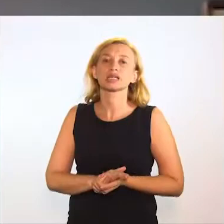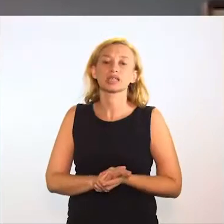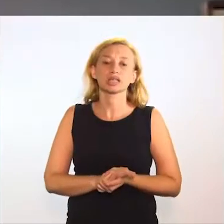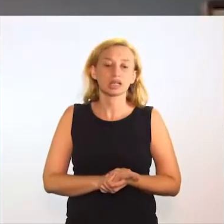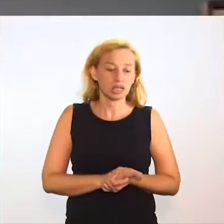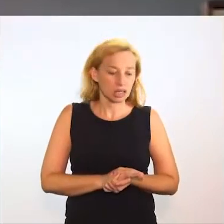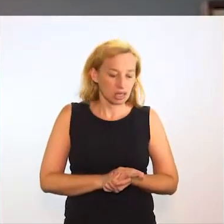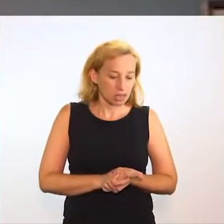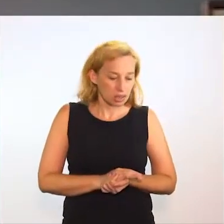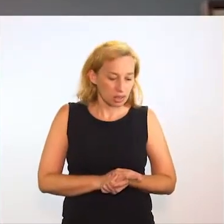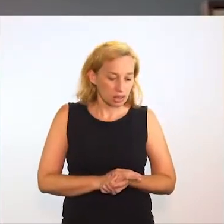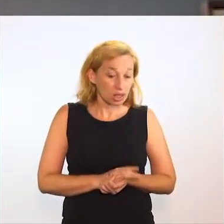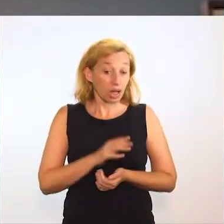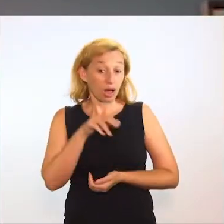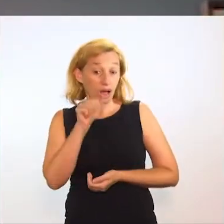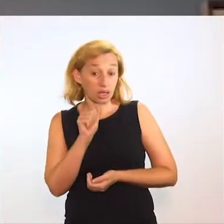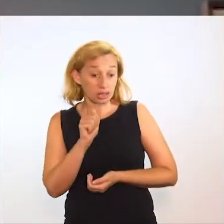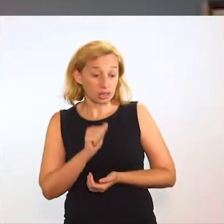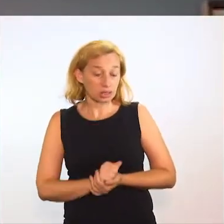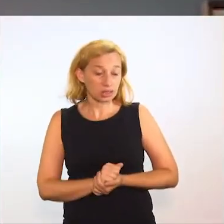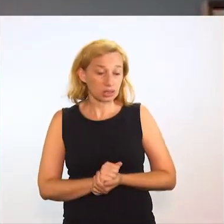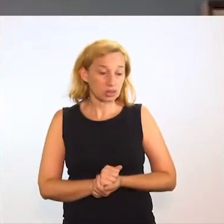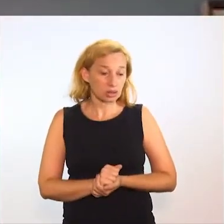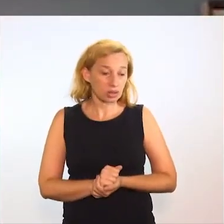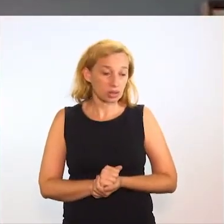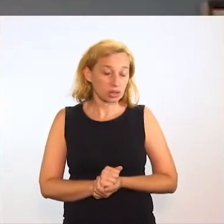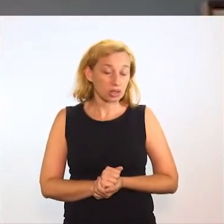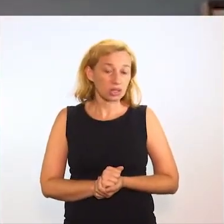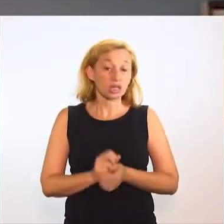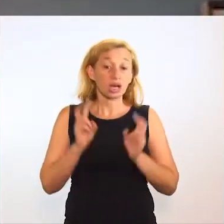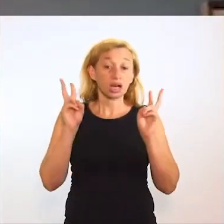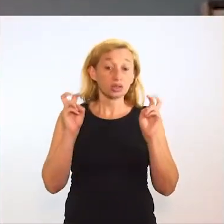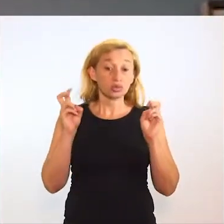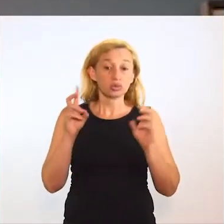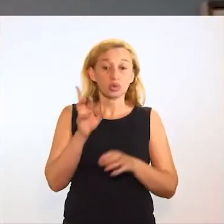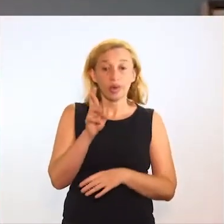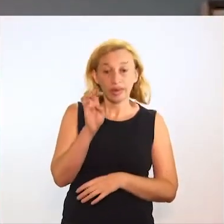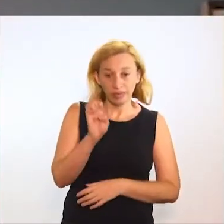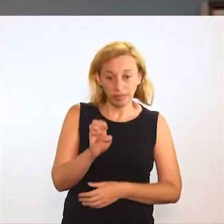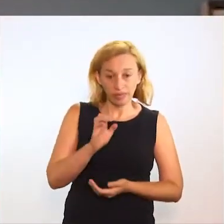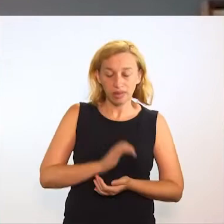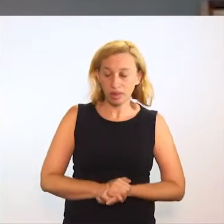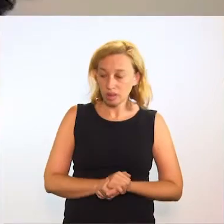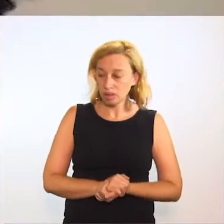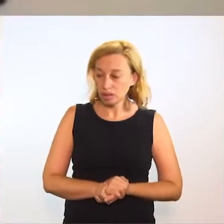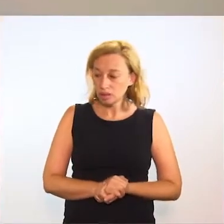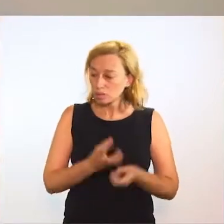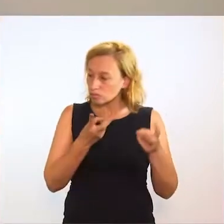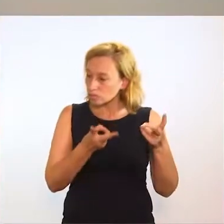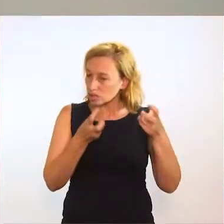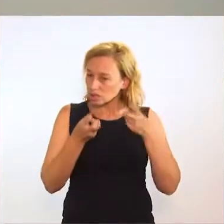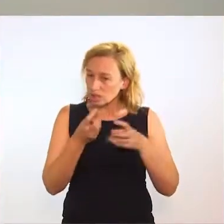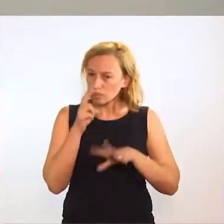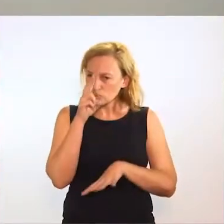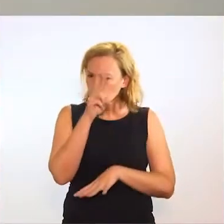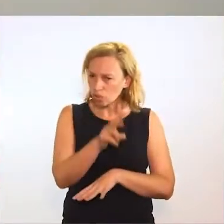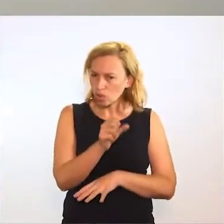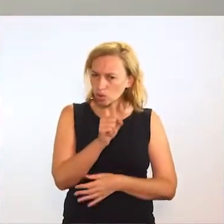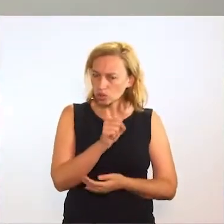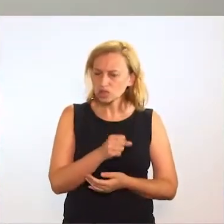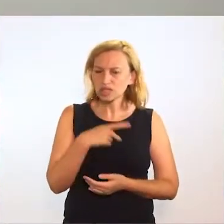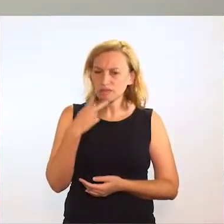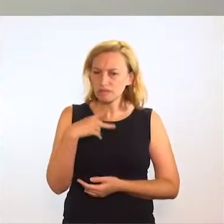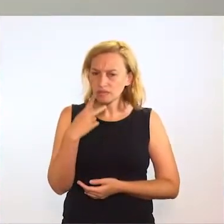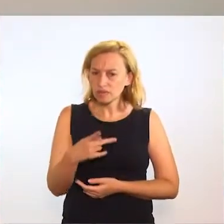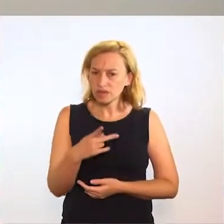vocês, começando aí pela Ana, sobre essa questão da rede, né? A gente percebe